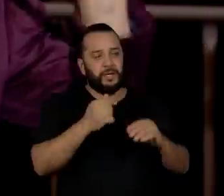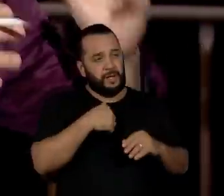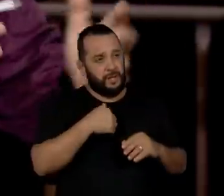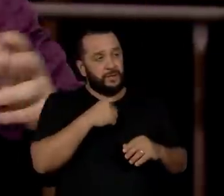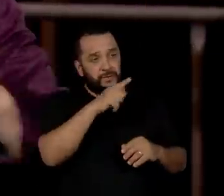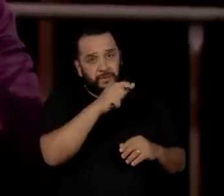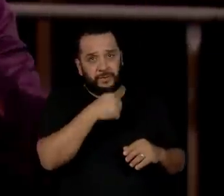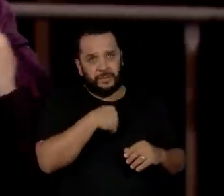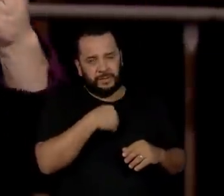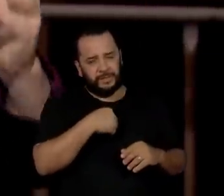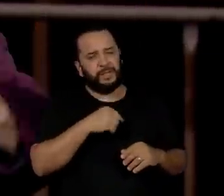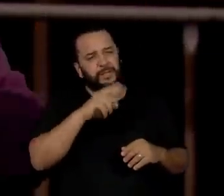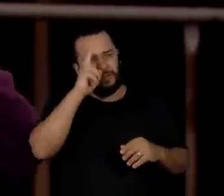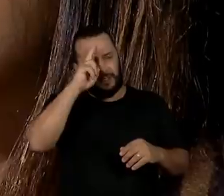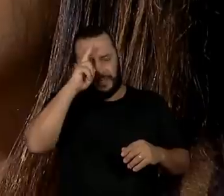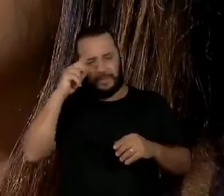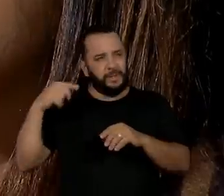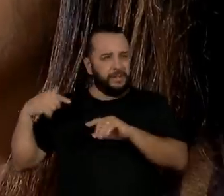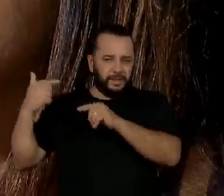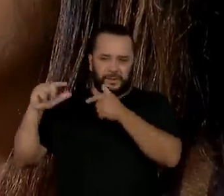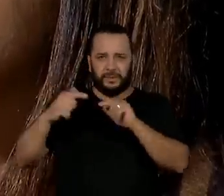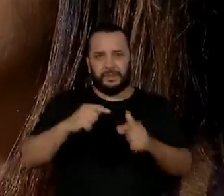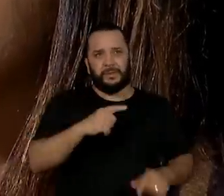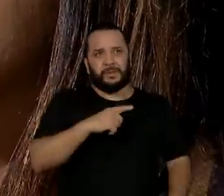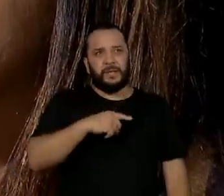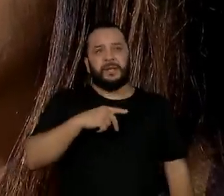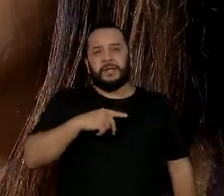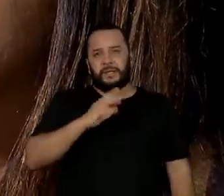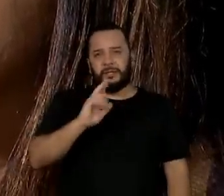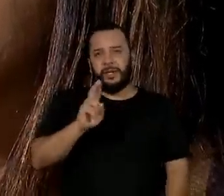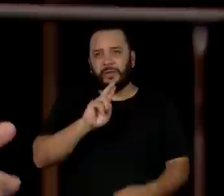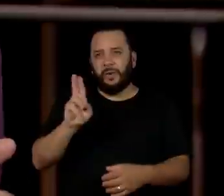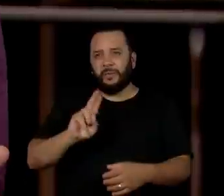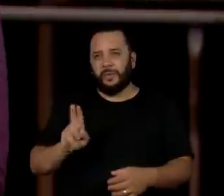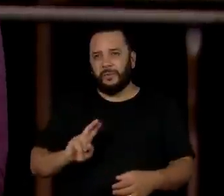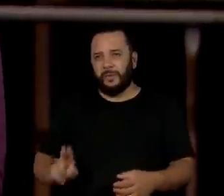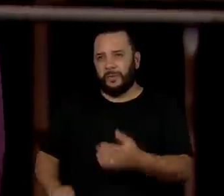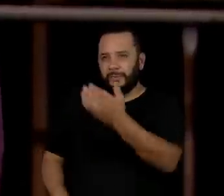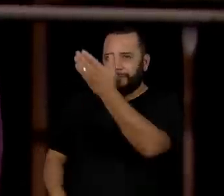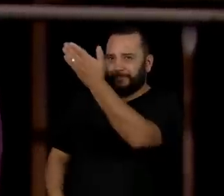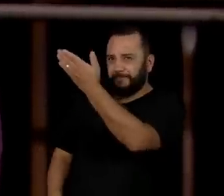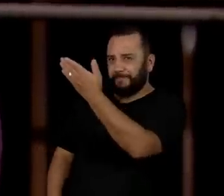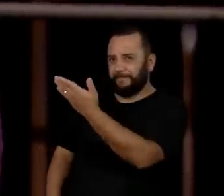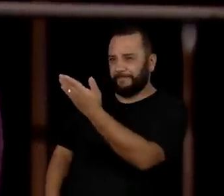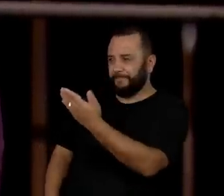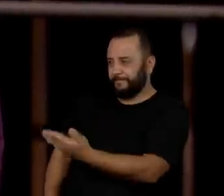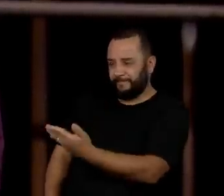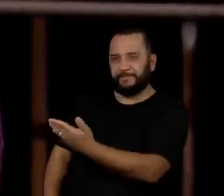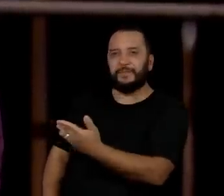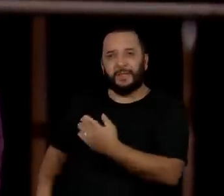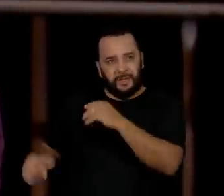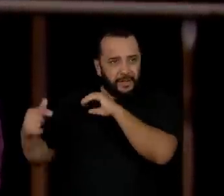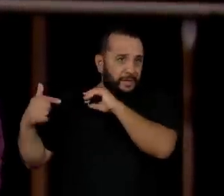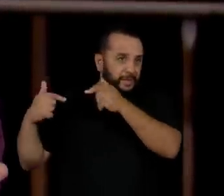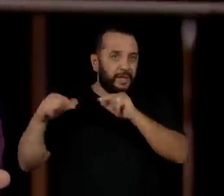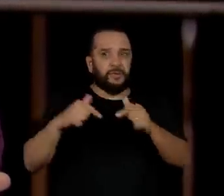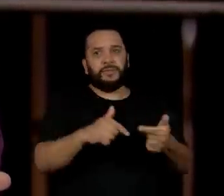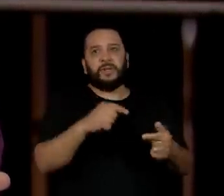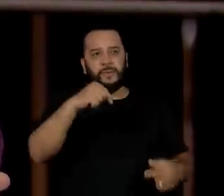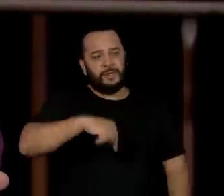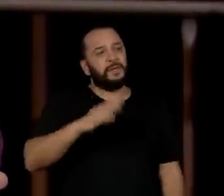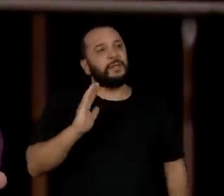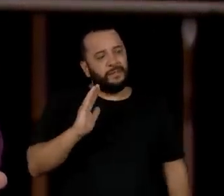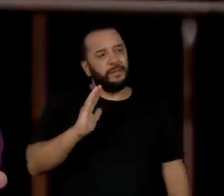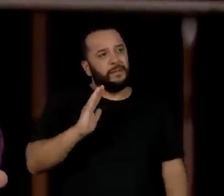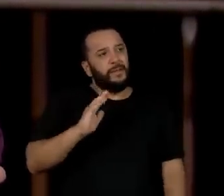lá de Palmeirinha masterchef Paola carosella é Rita Lobo enfim ela ela veio para